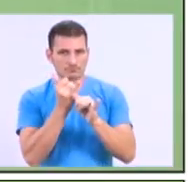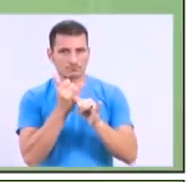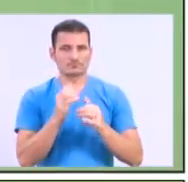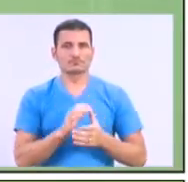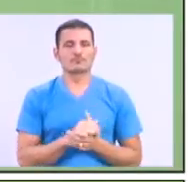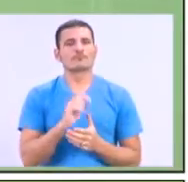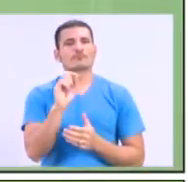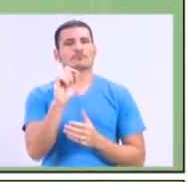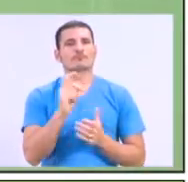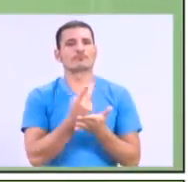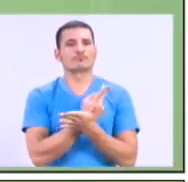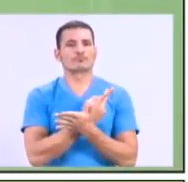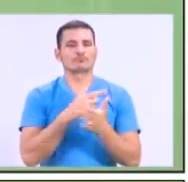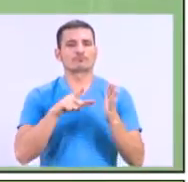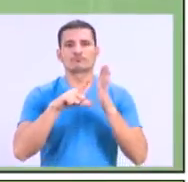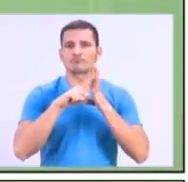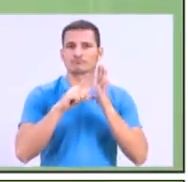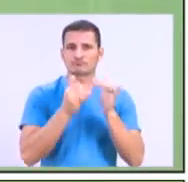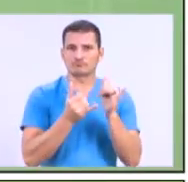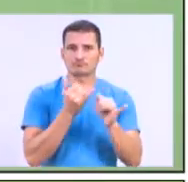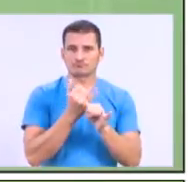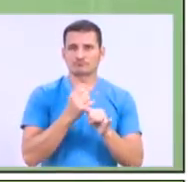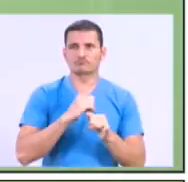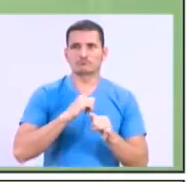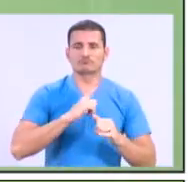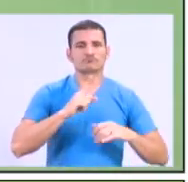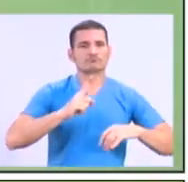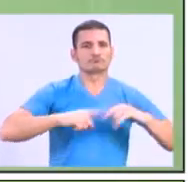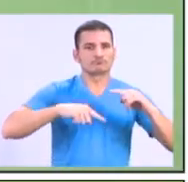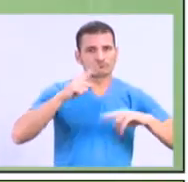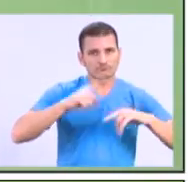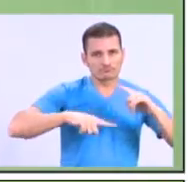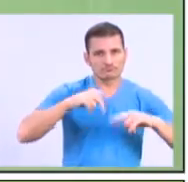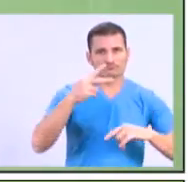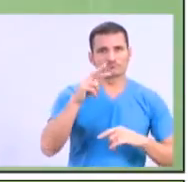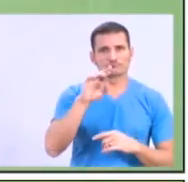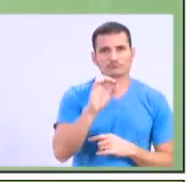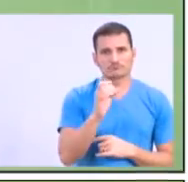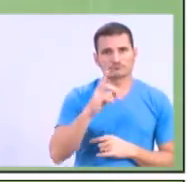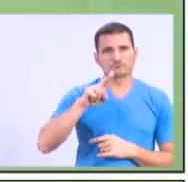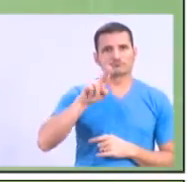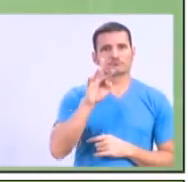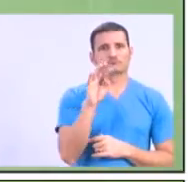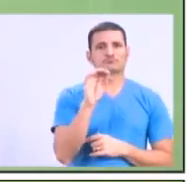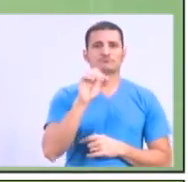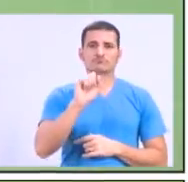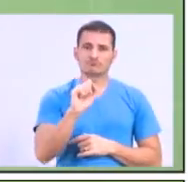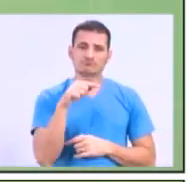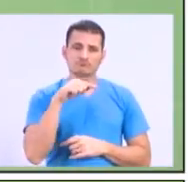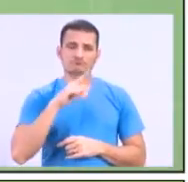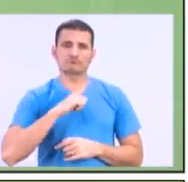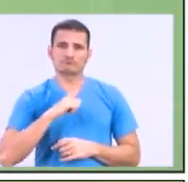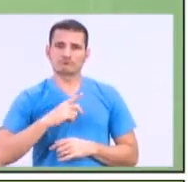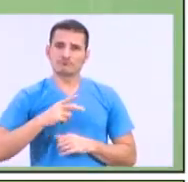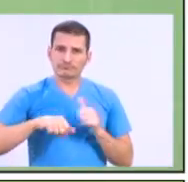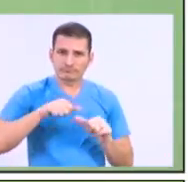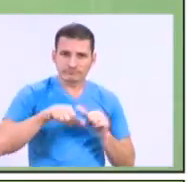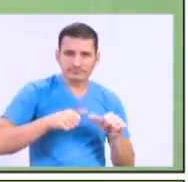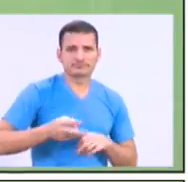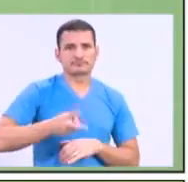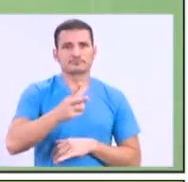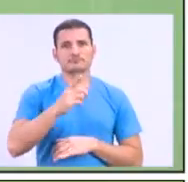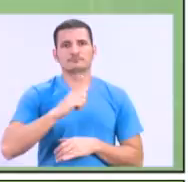O que acontece? A gente tem produtos que sofrem alterações constantemente,